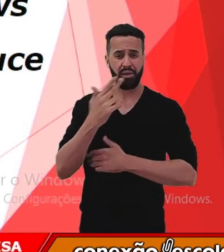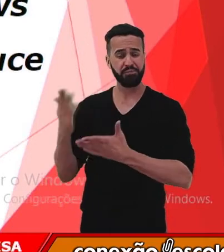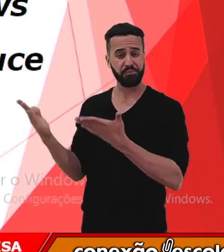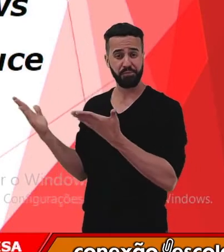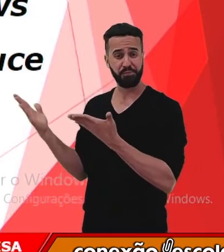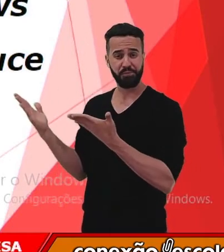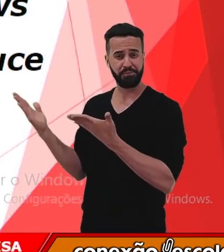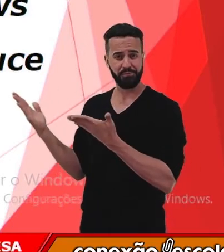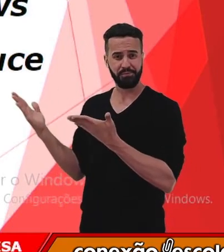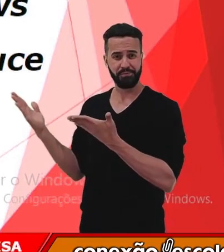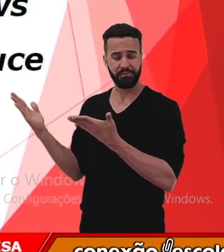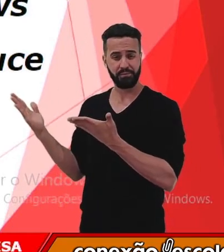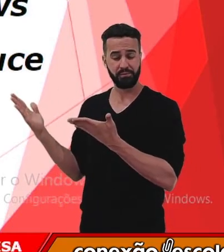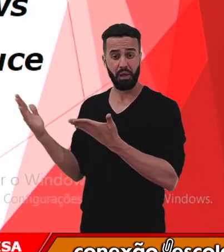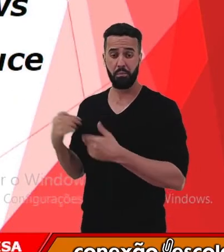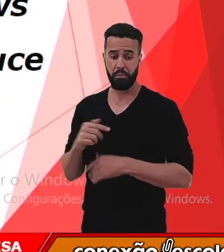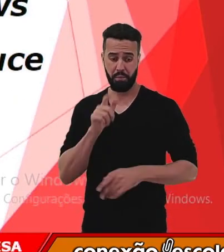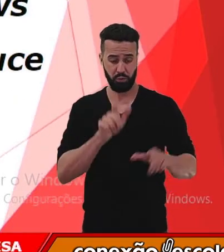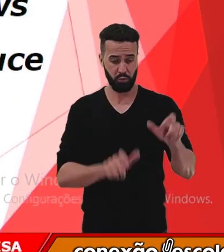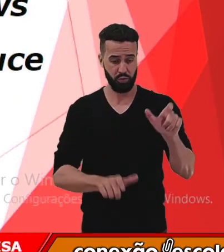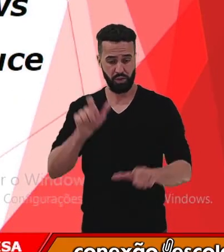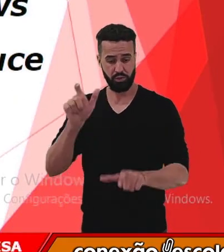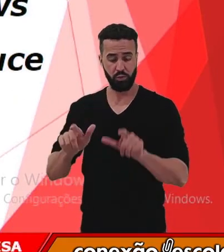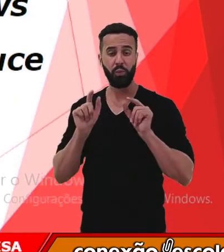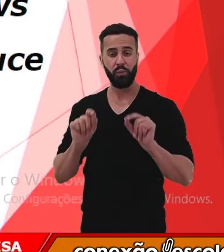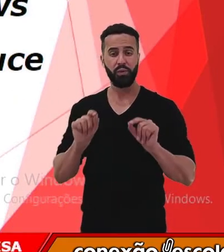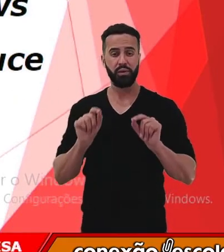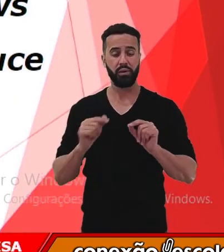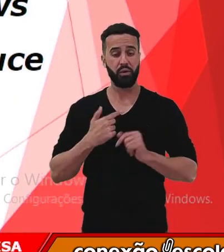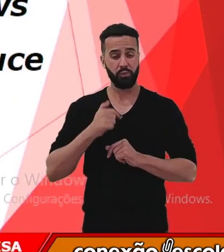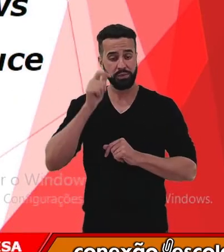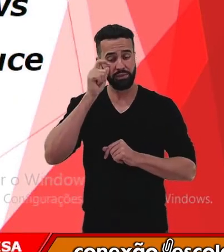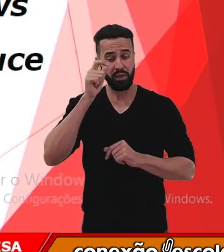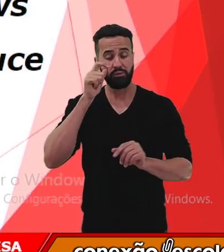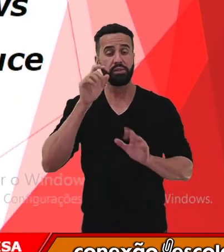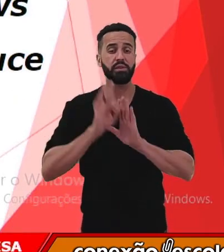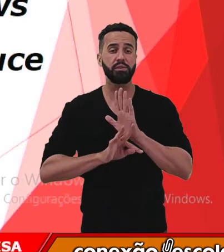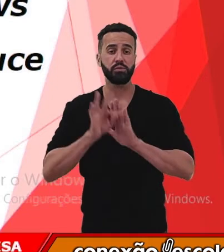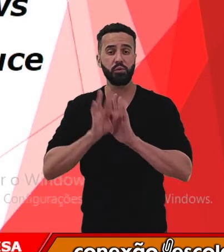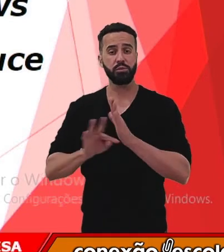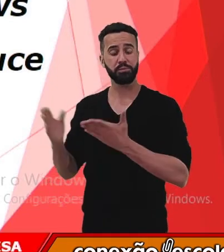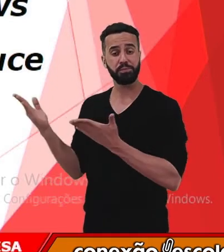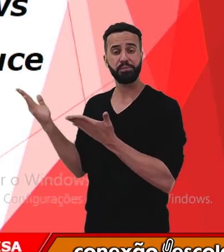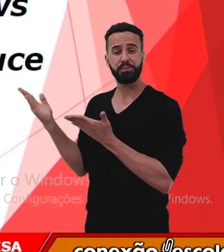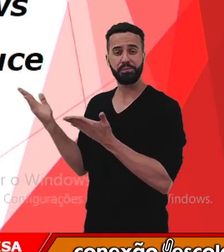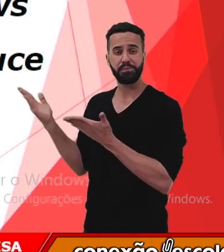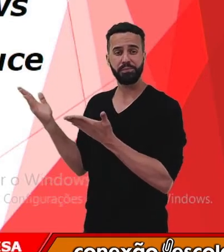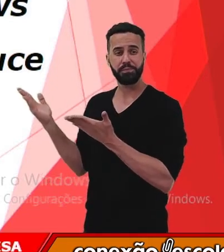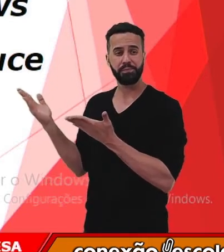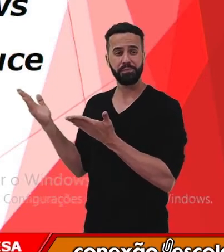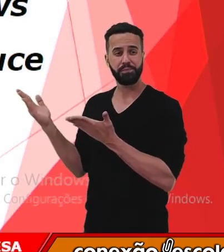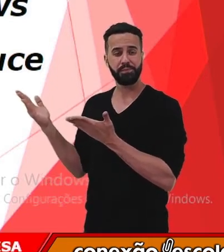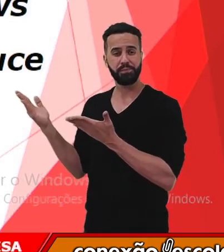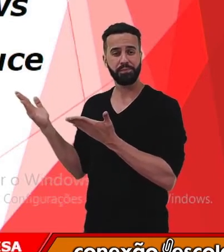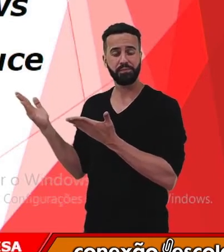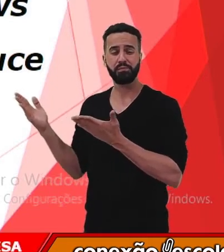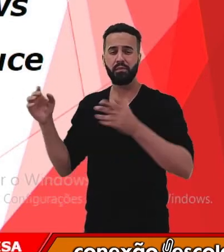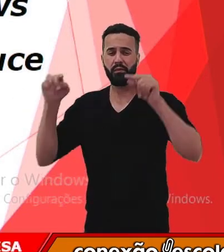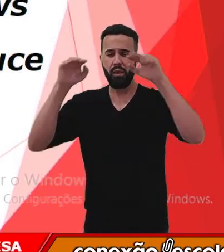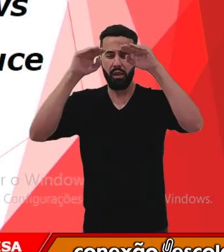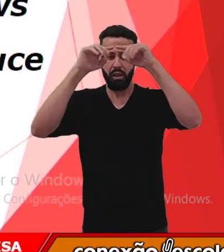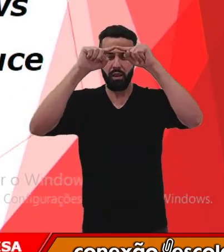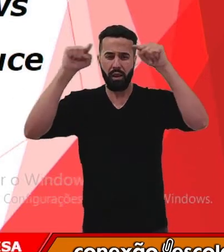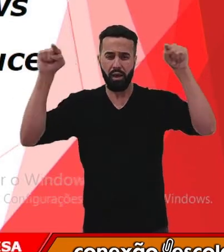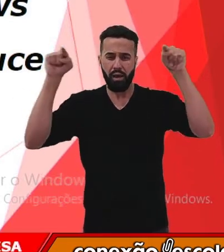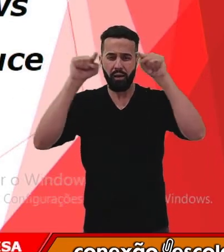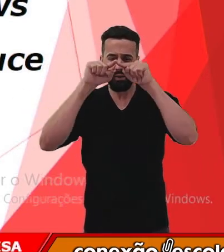se tratando deste personagem? Observe esse texto. Na medida que você vai lendo linha por